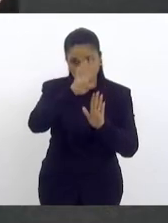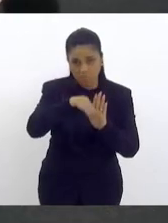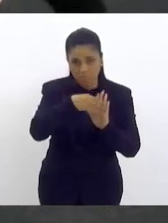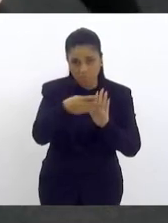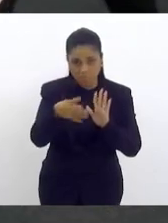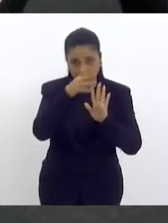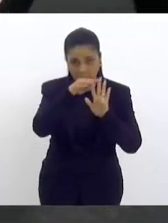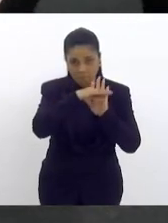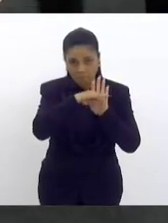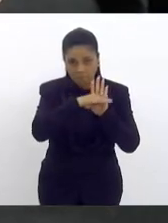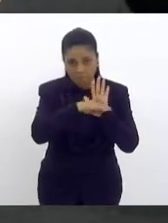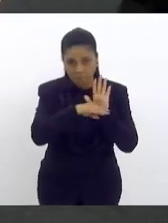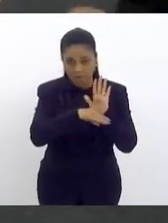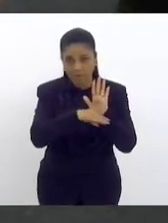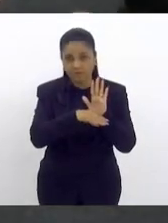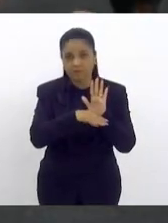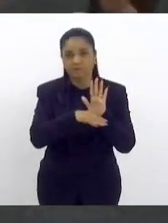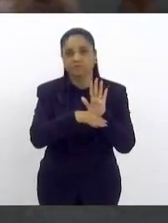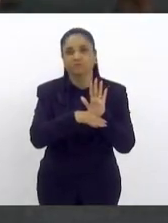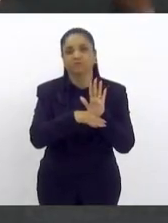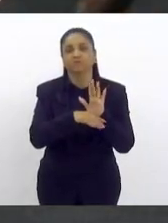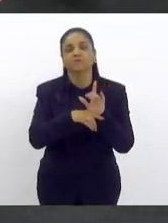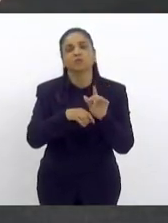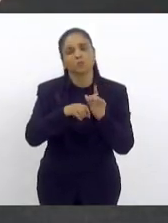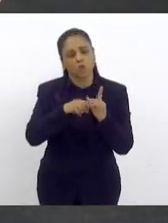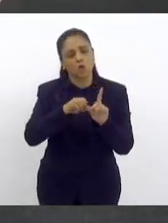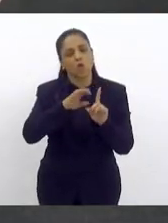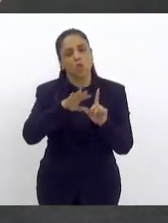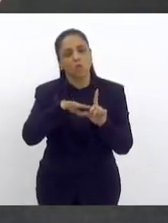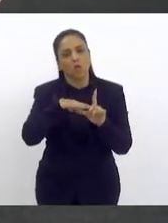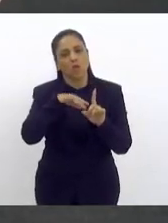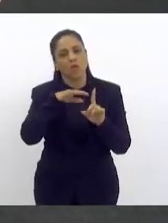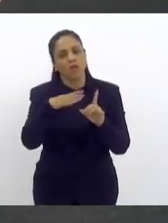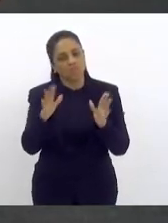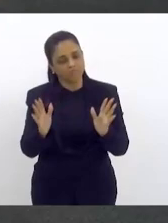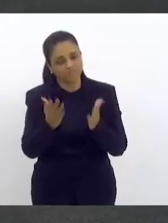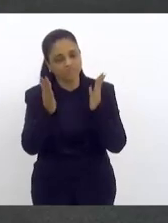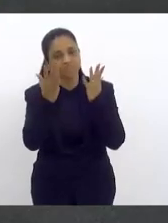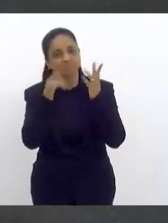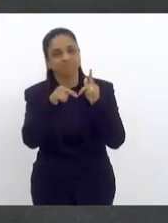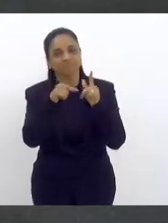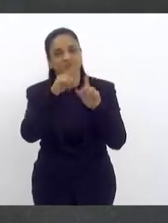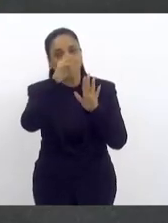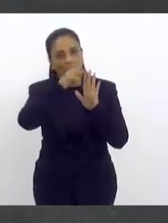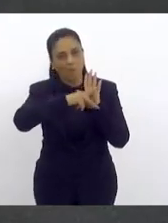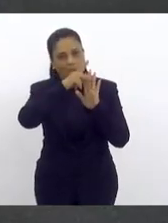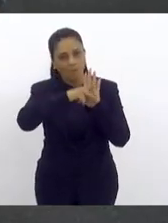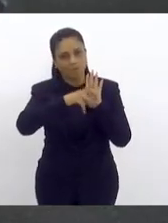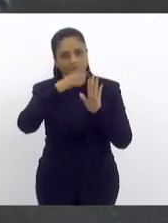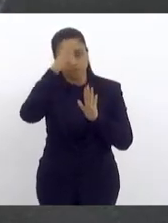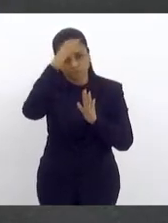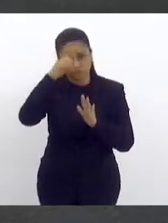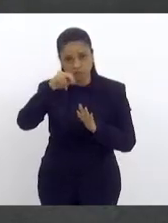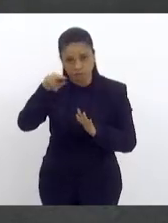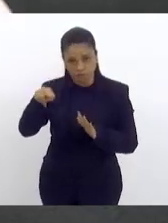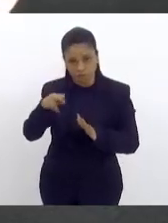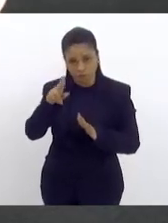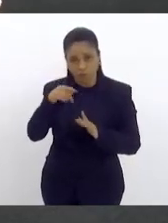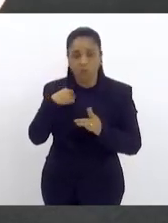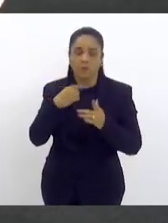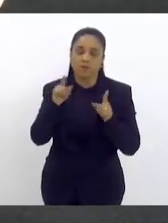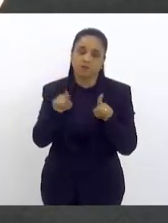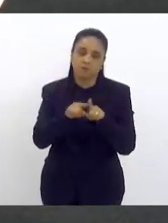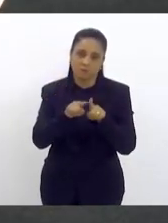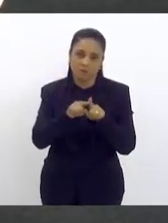a propósito da do elogio ao projeto da tia Ju peça vossa excelência para quando por dentro em Pauta um projeto de Tríplice